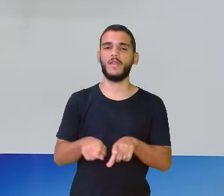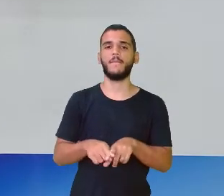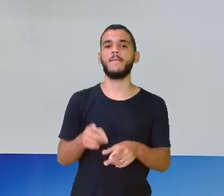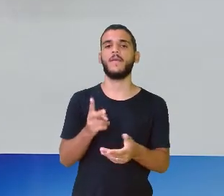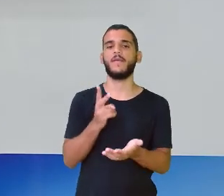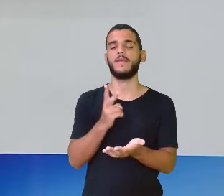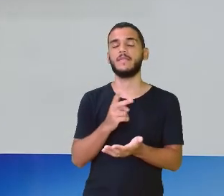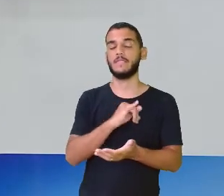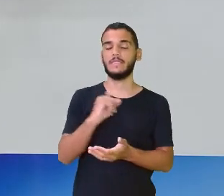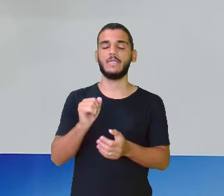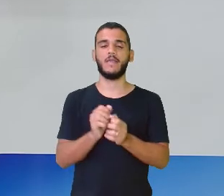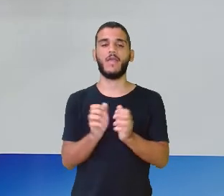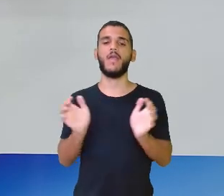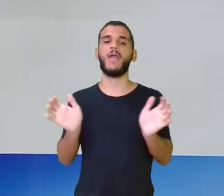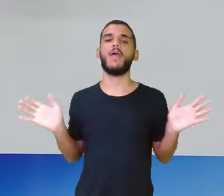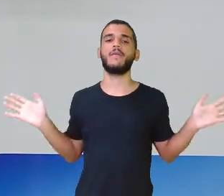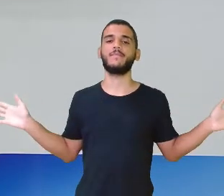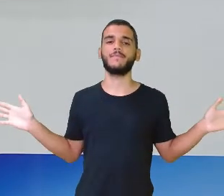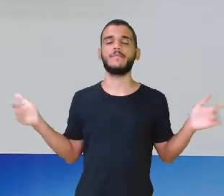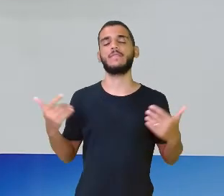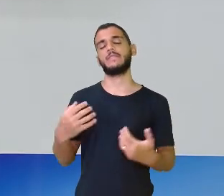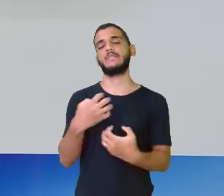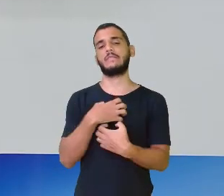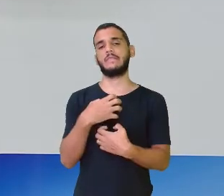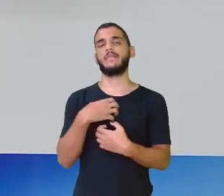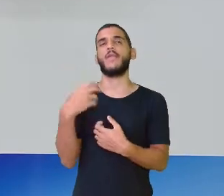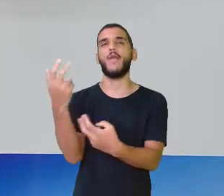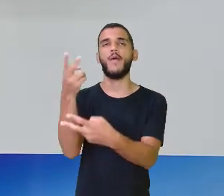os braços para sentir a brisa,